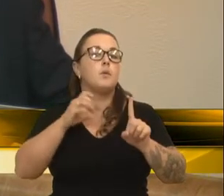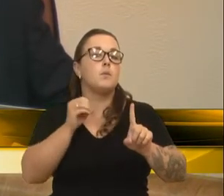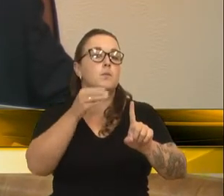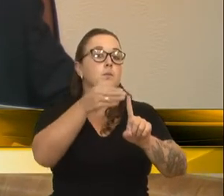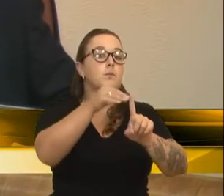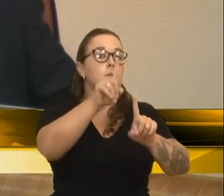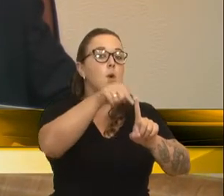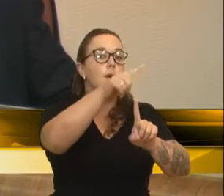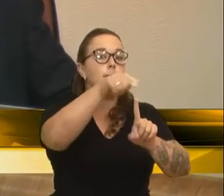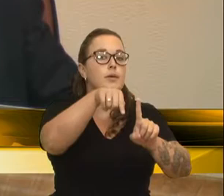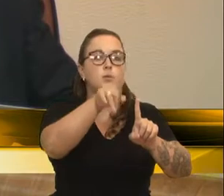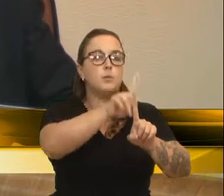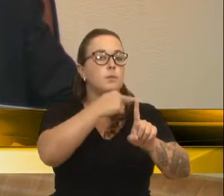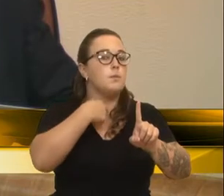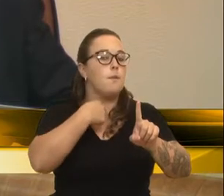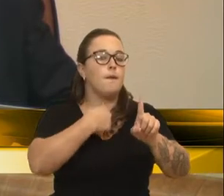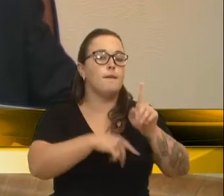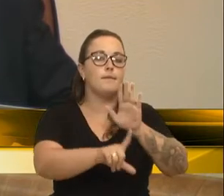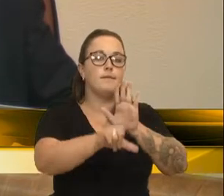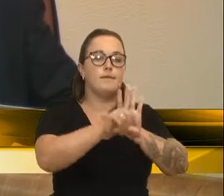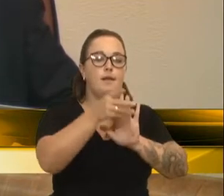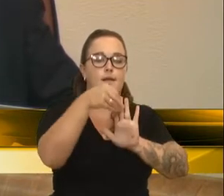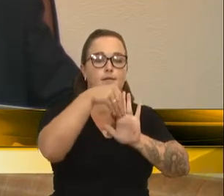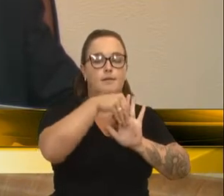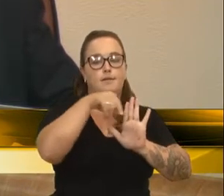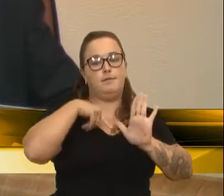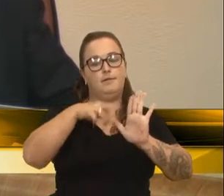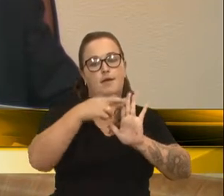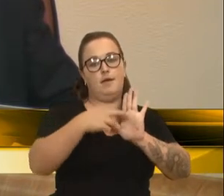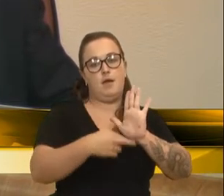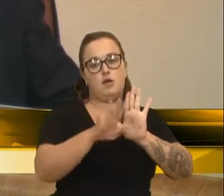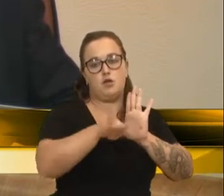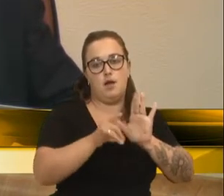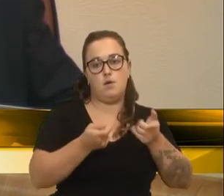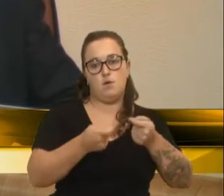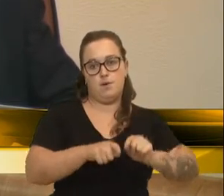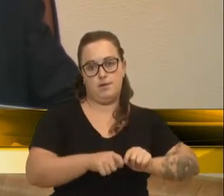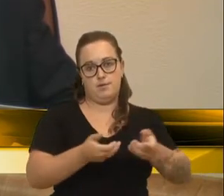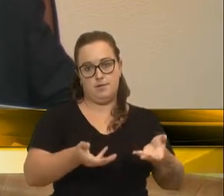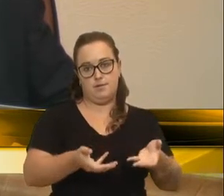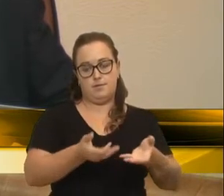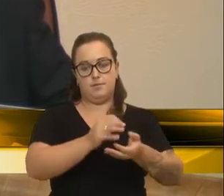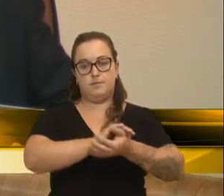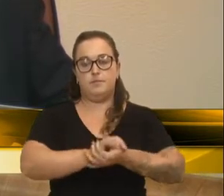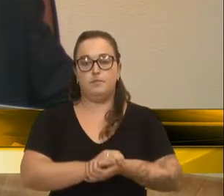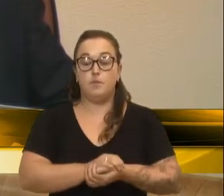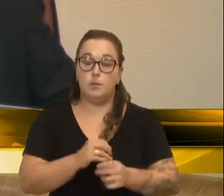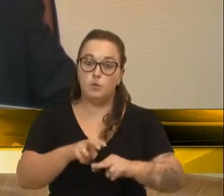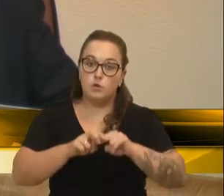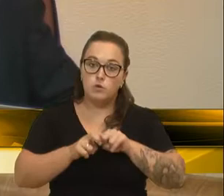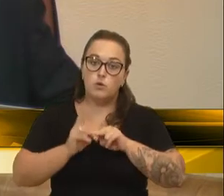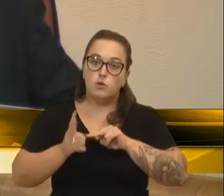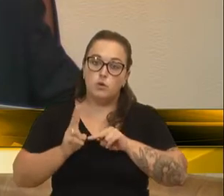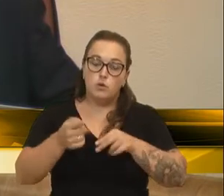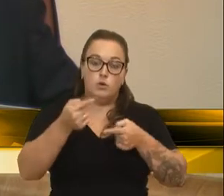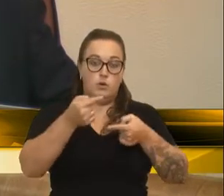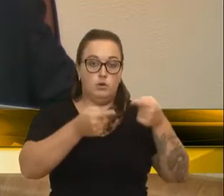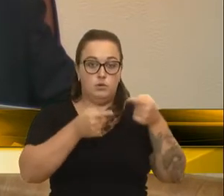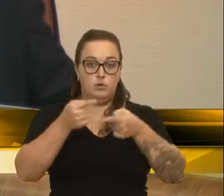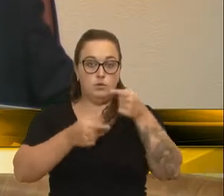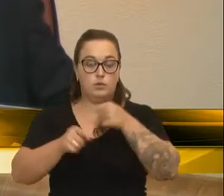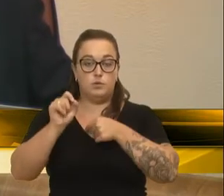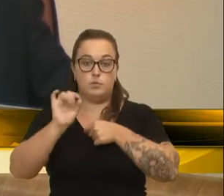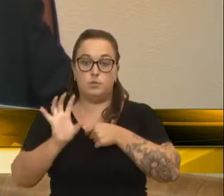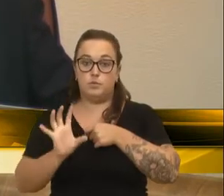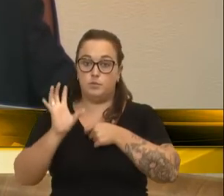ou regulamento ou diverso daquele previsto na regra de competência. Assim procedendo, consequentemente,